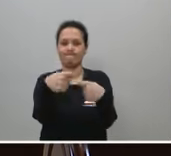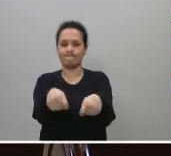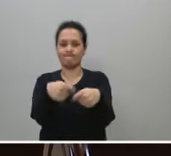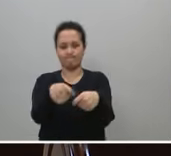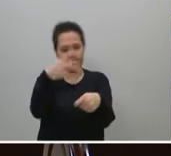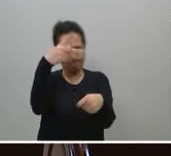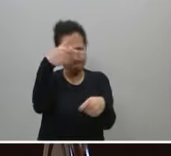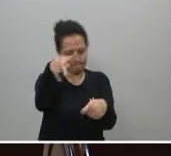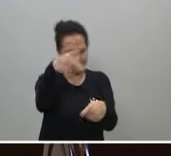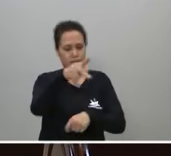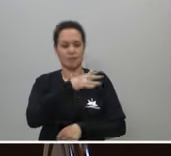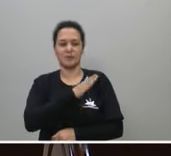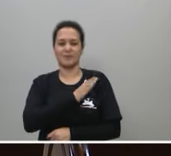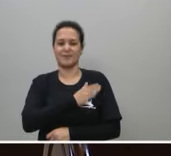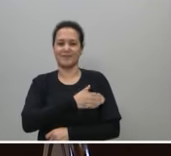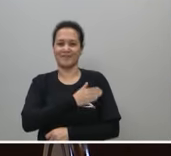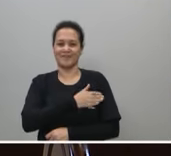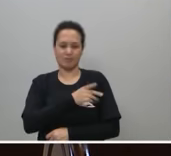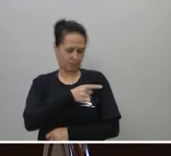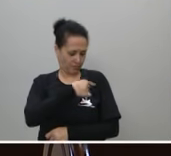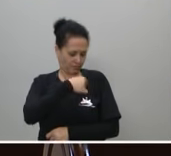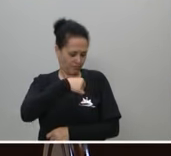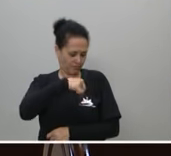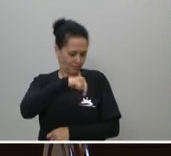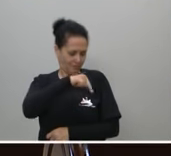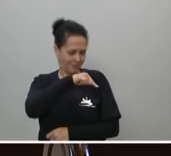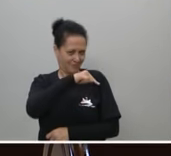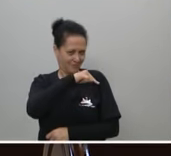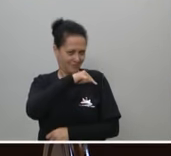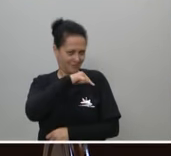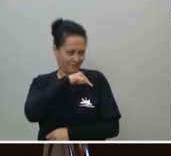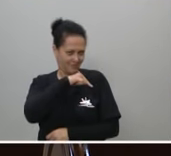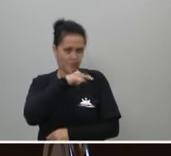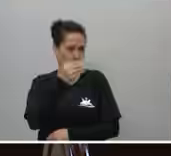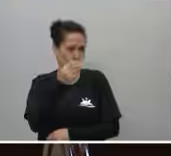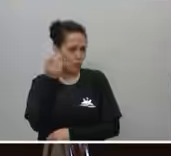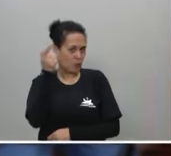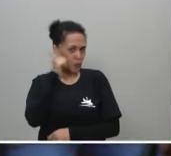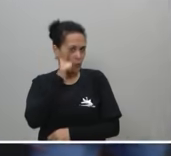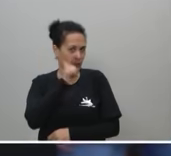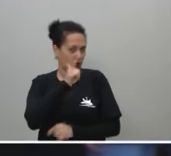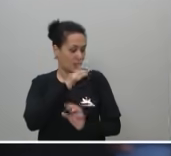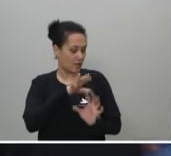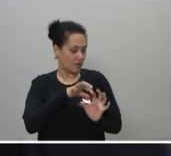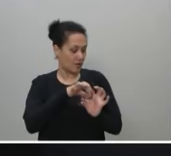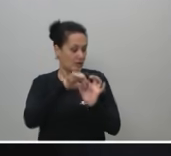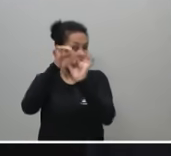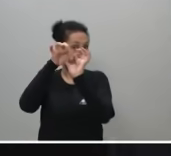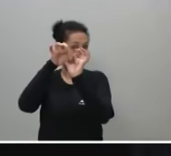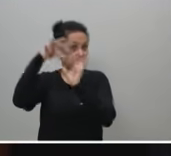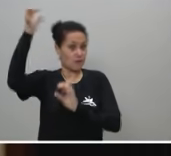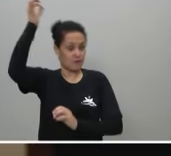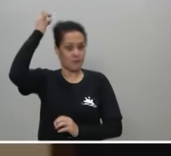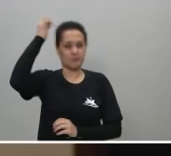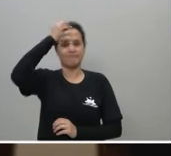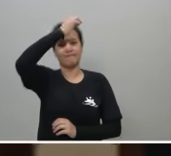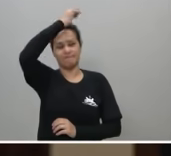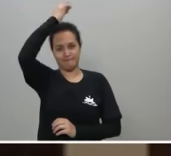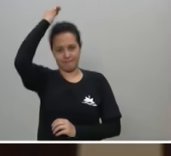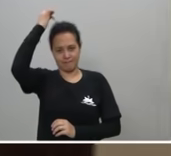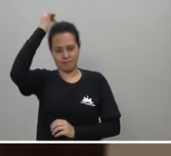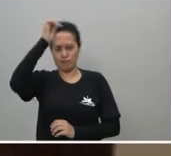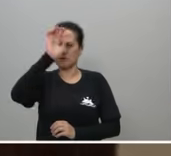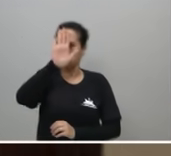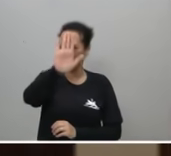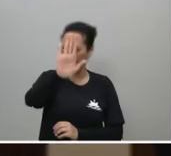para conseguirmos a santificação, é só com o Espírito Santo. Mas tem mais. Por que